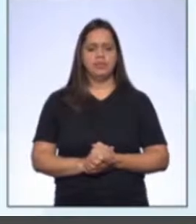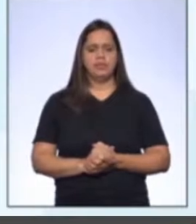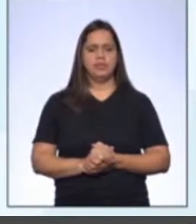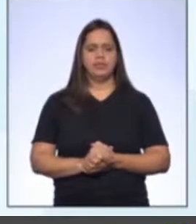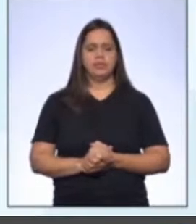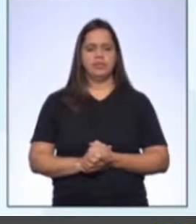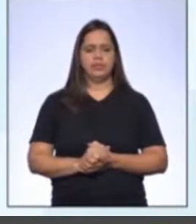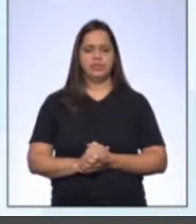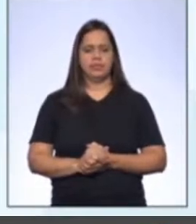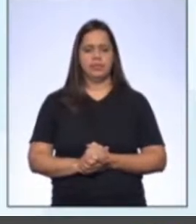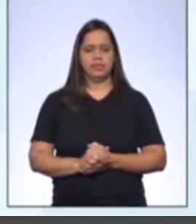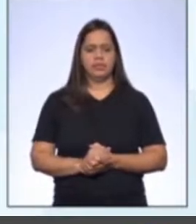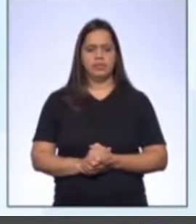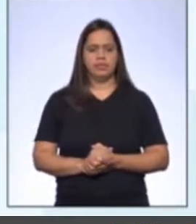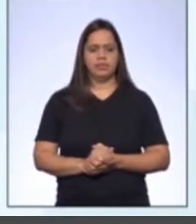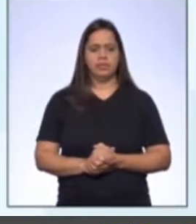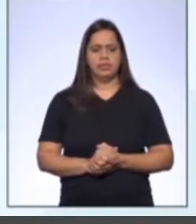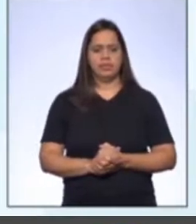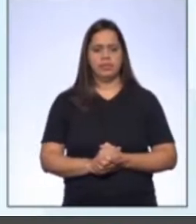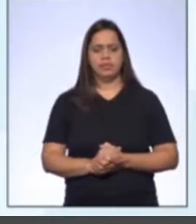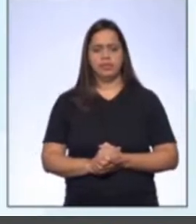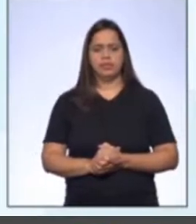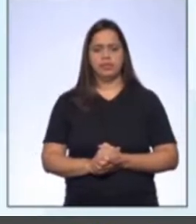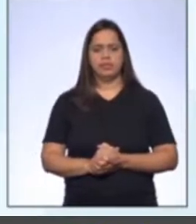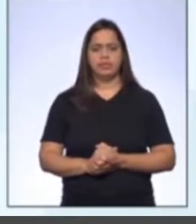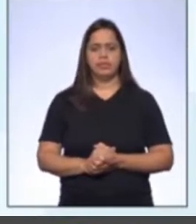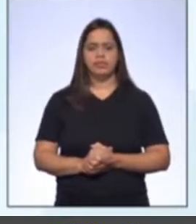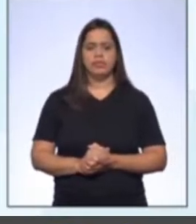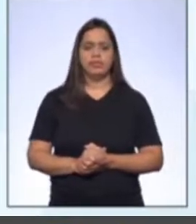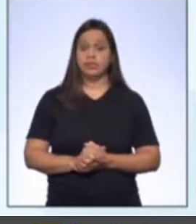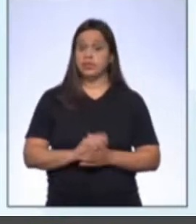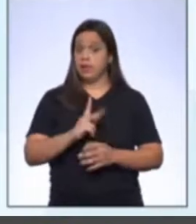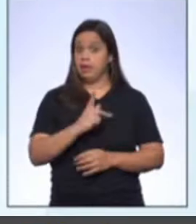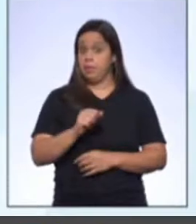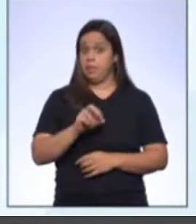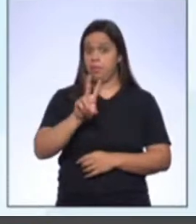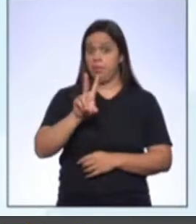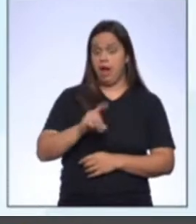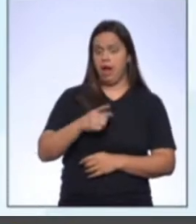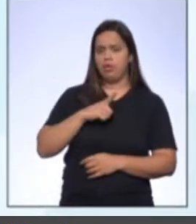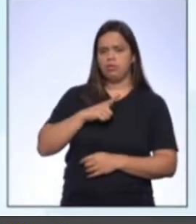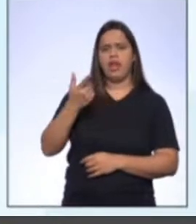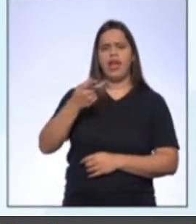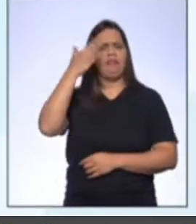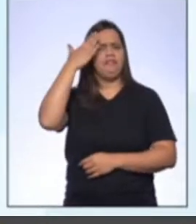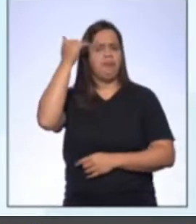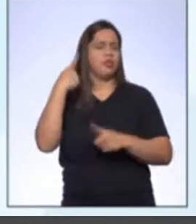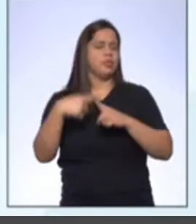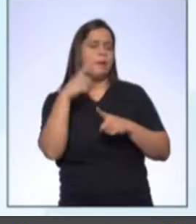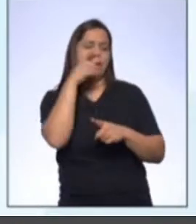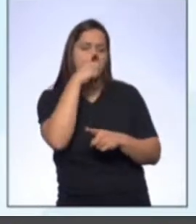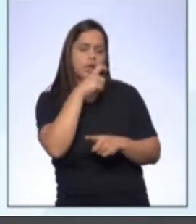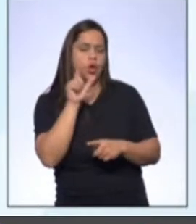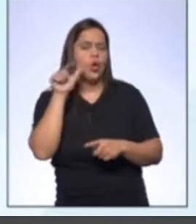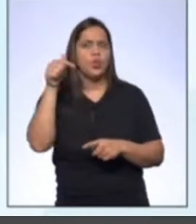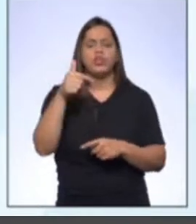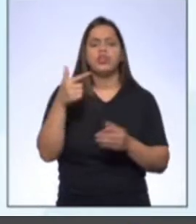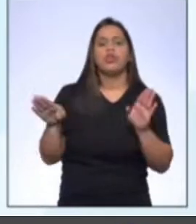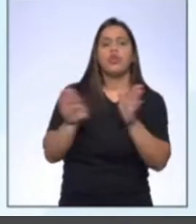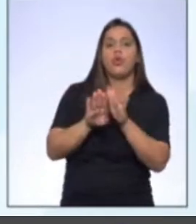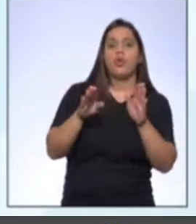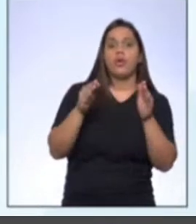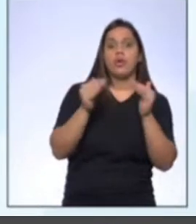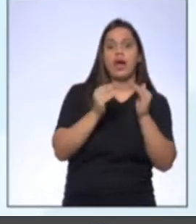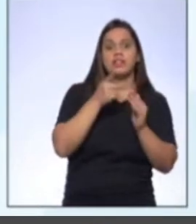Consegui chegar no meu texto. Bom, Paulo tinha fama de mentiroso. Um dia chegou em casa dizendo que vira no campo